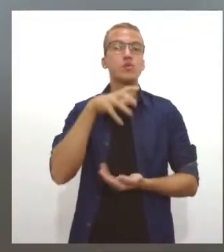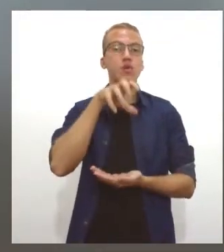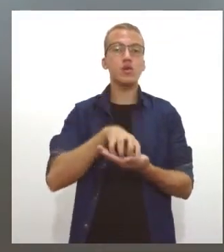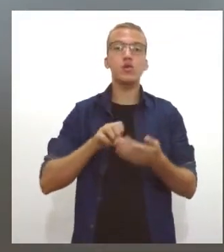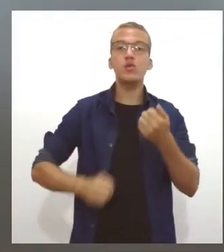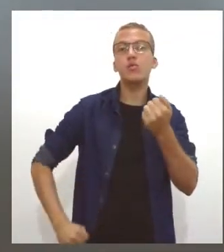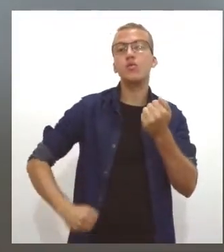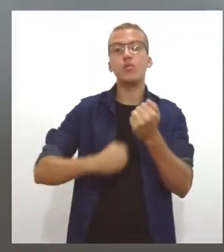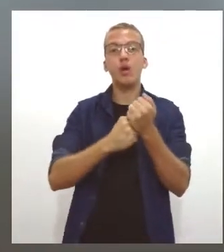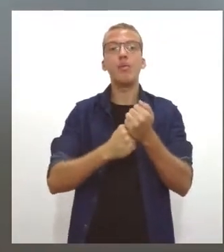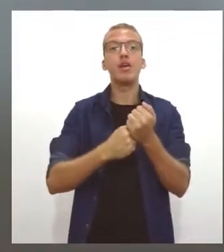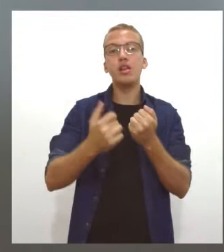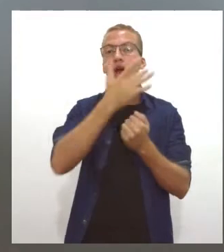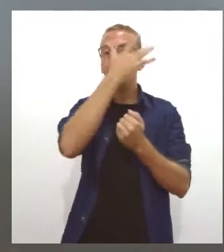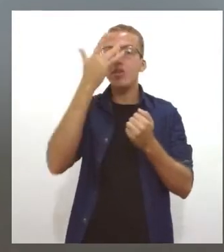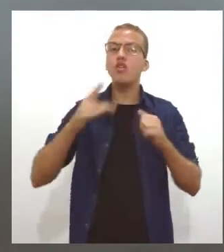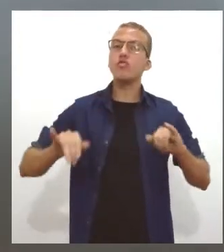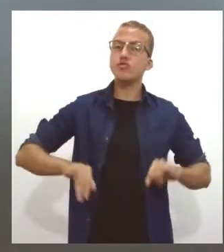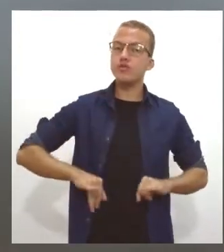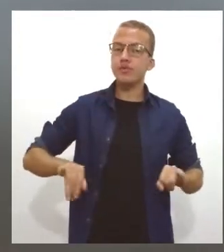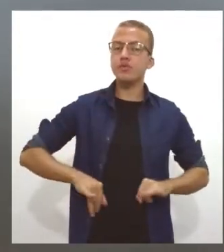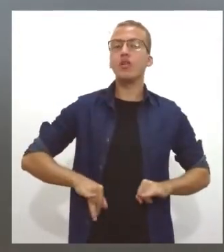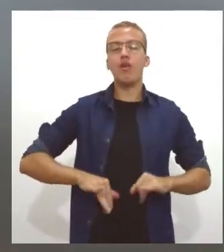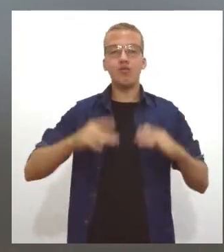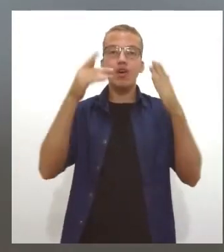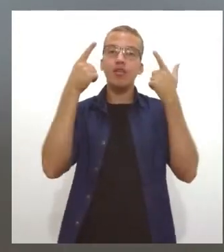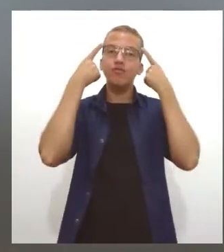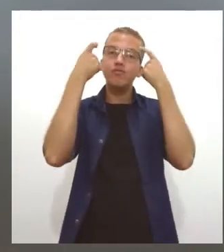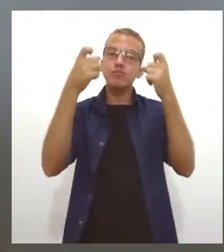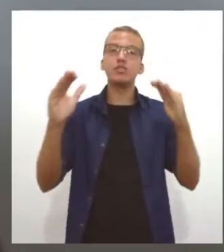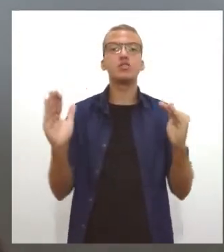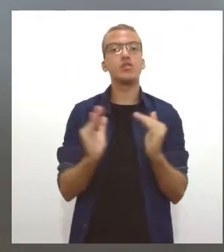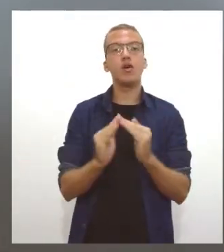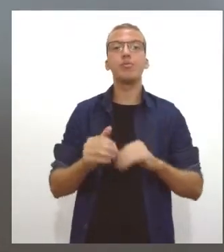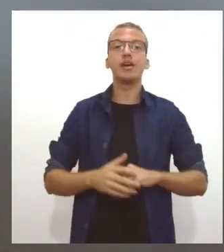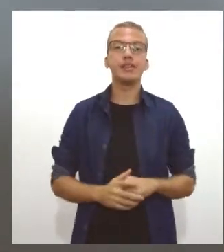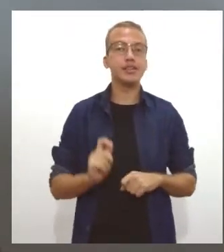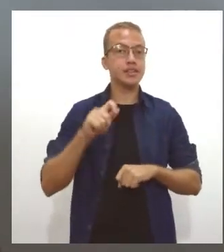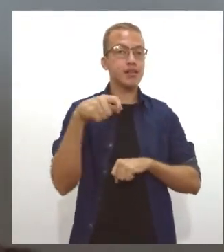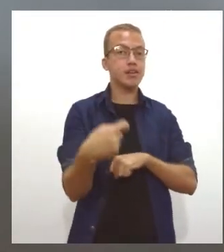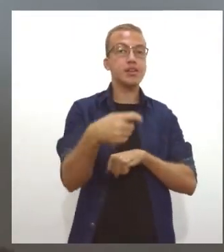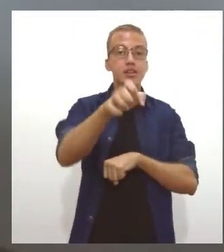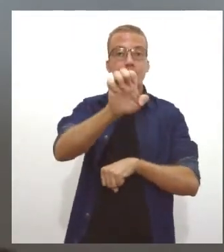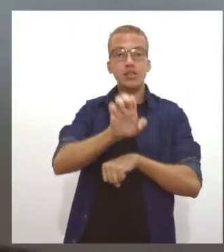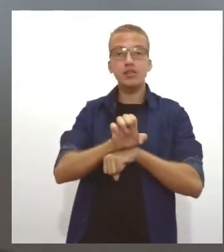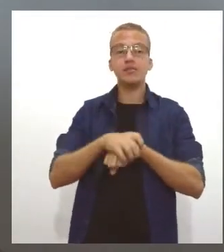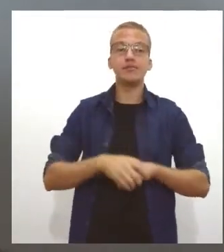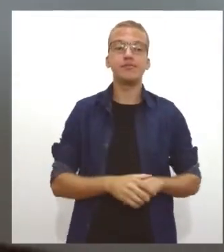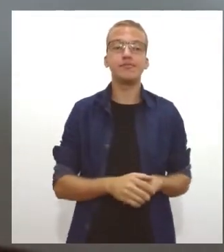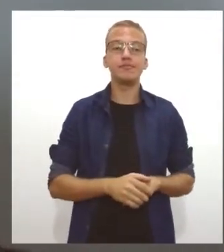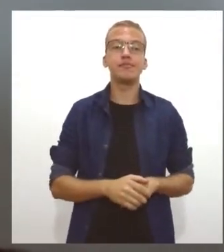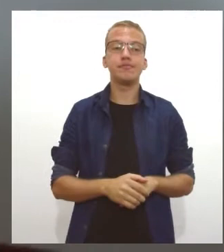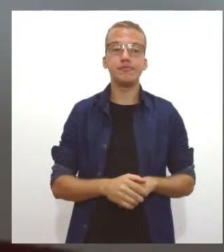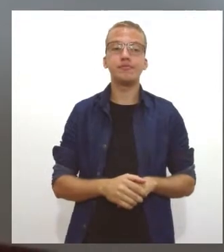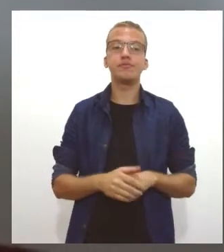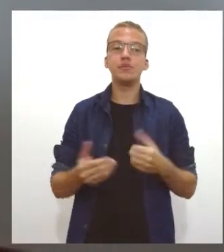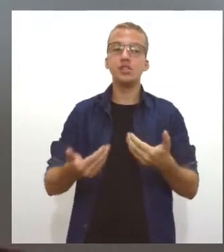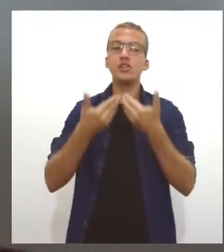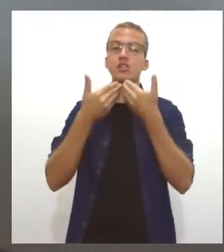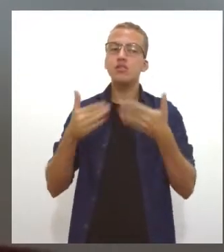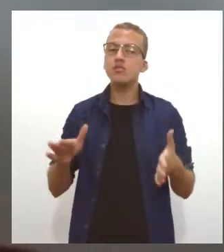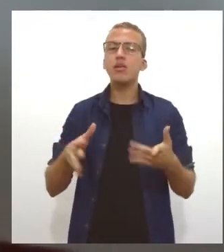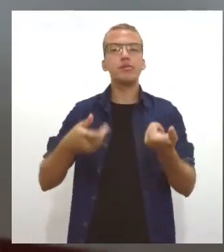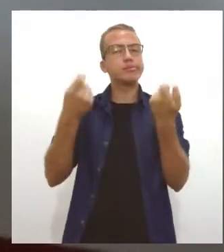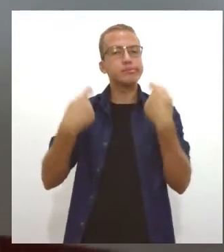Violência Doméstica da Defensoria Pública do Estado de Sergipe. Me coloco à discussão desde já para o que for necessário, para tirar todas as